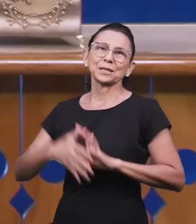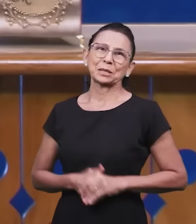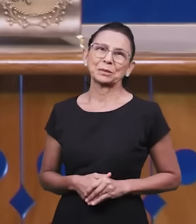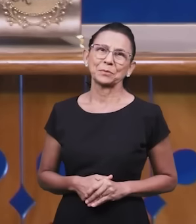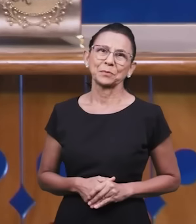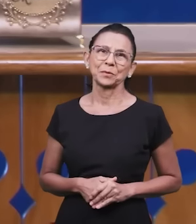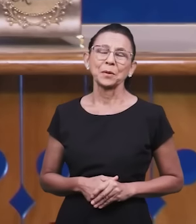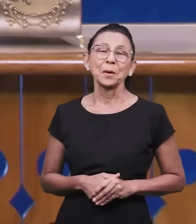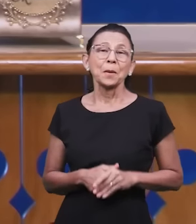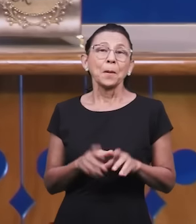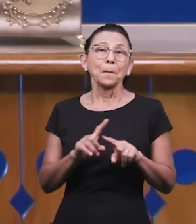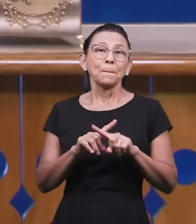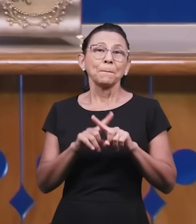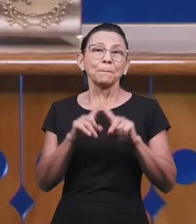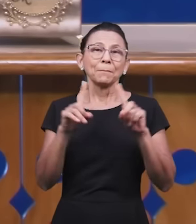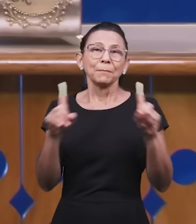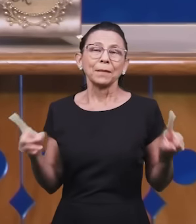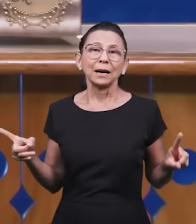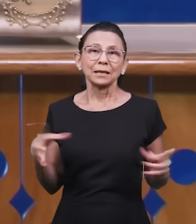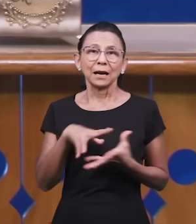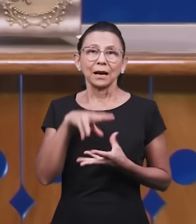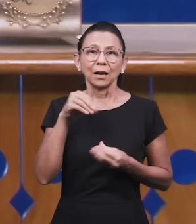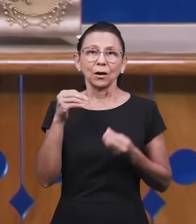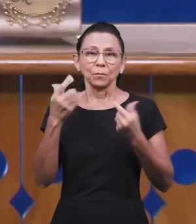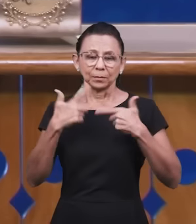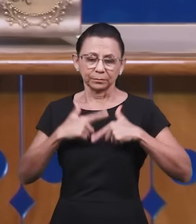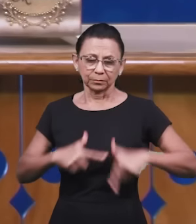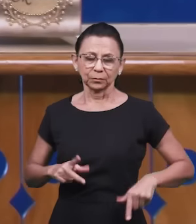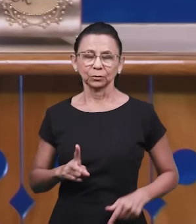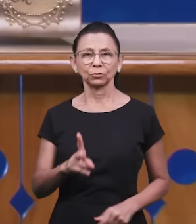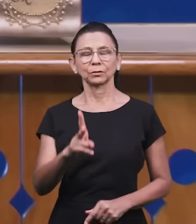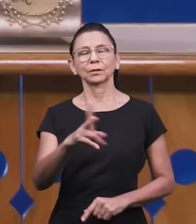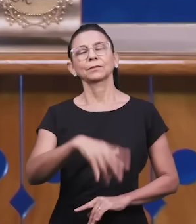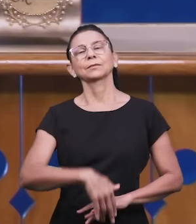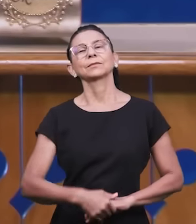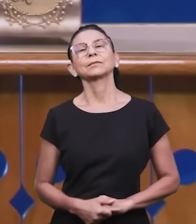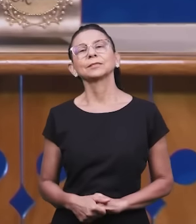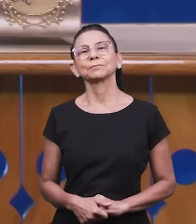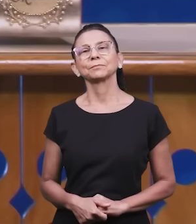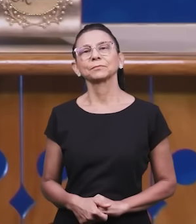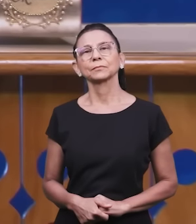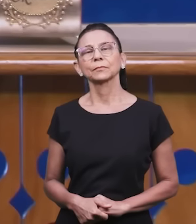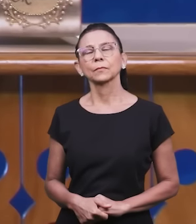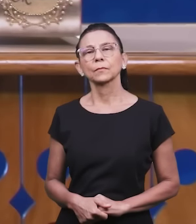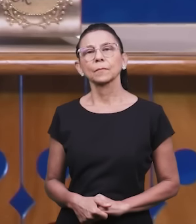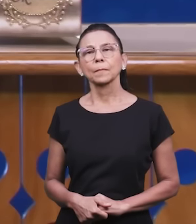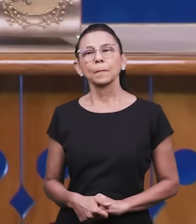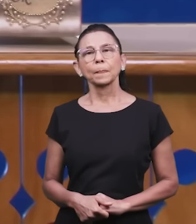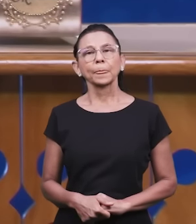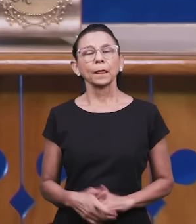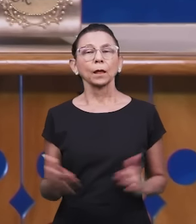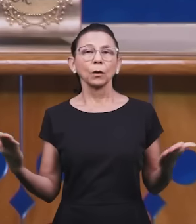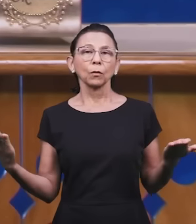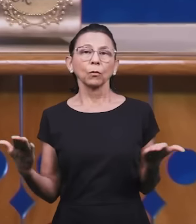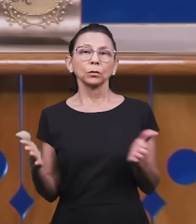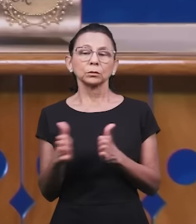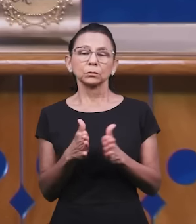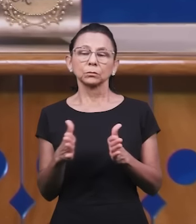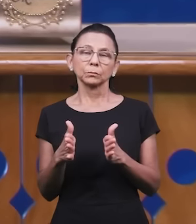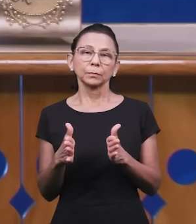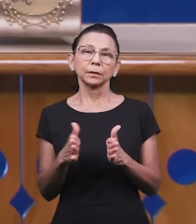nem alimentar a alma, a necessidade do homem. E nós chegamos até aqui, um momento em que nós estamos